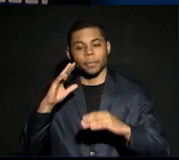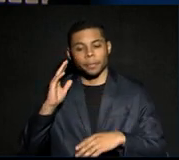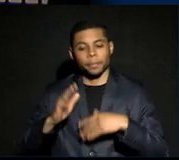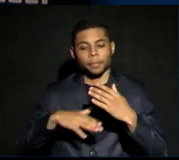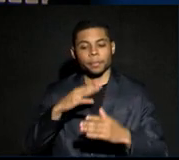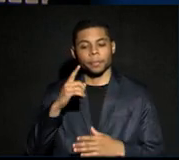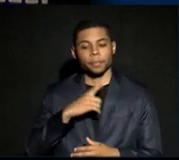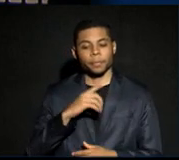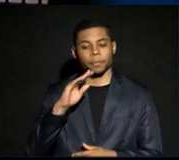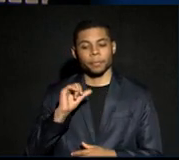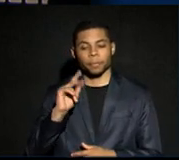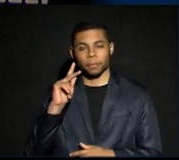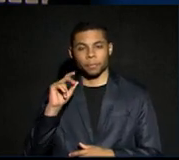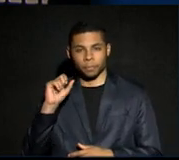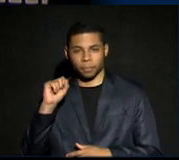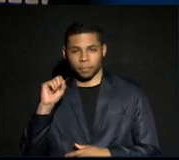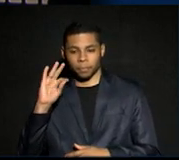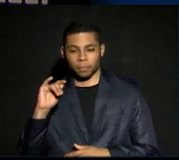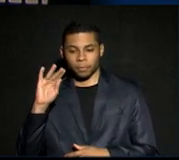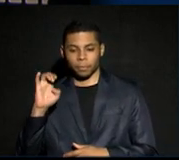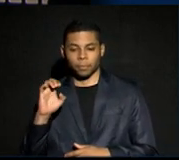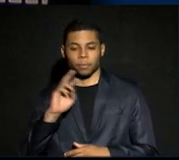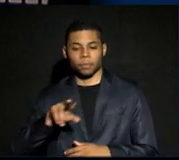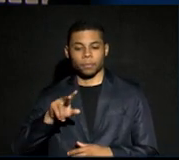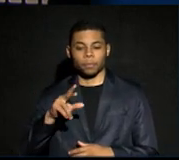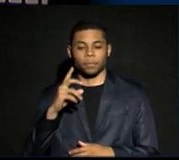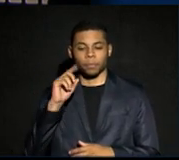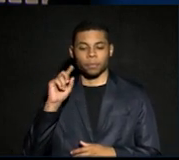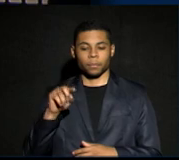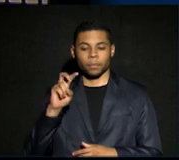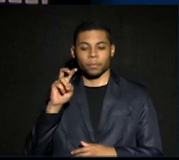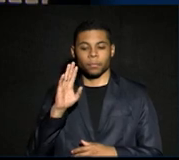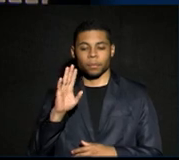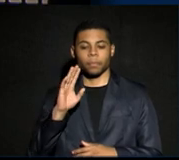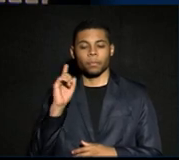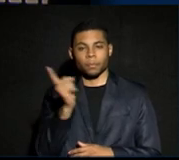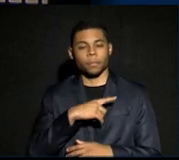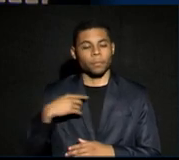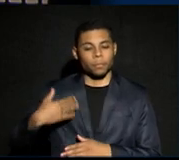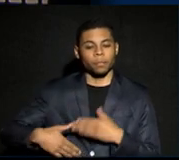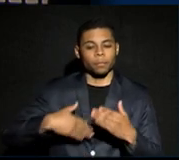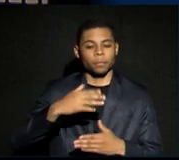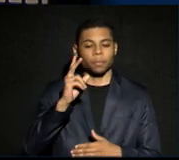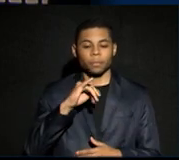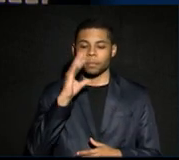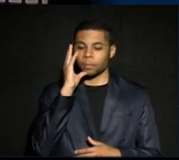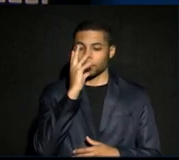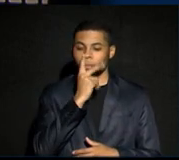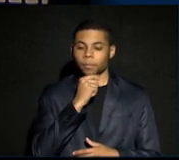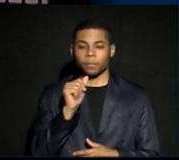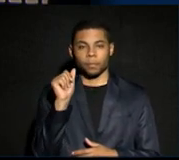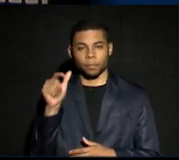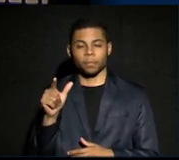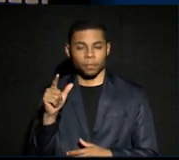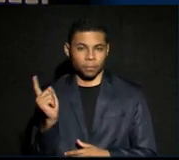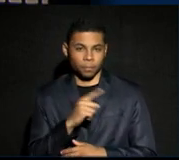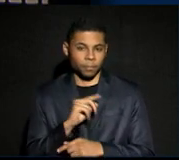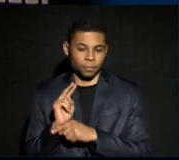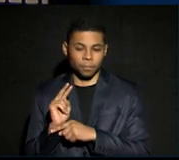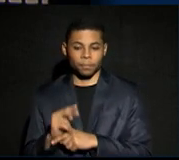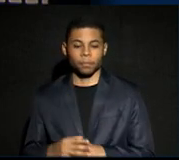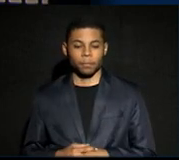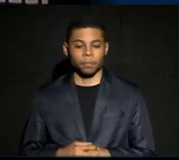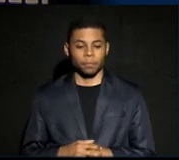de steady state não vai ser o 10,5 que está no mercado, vai ser abaixo, mas talvez o processo vai ser mais lento do que o que está